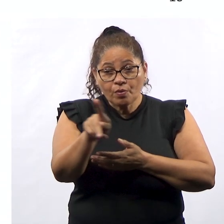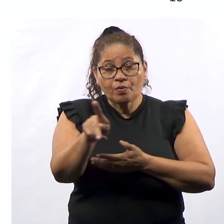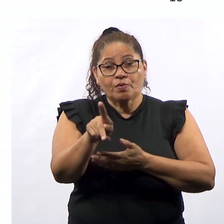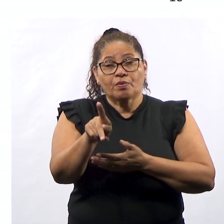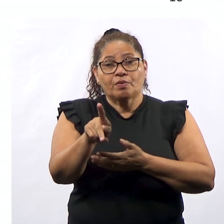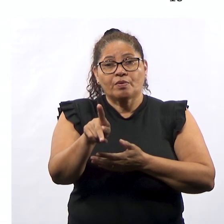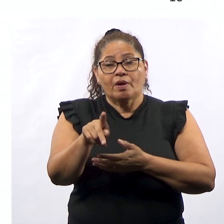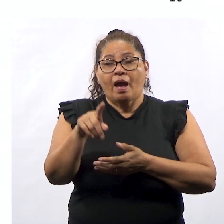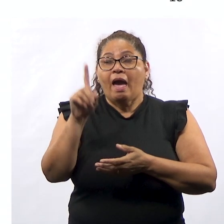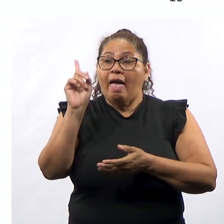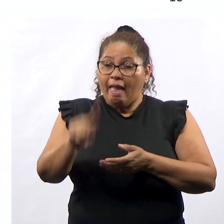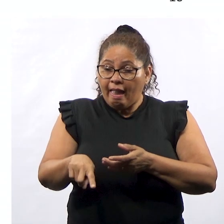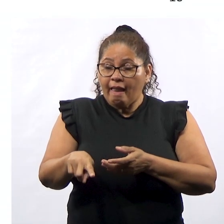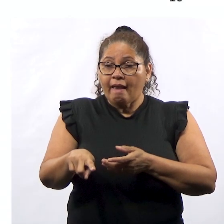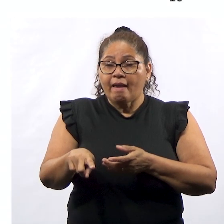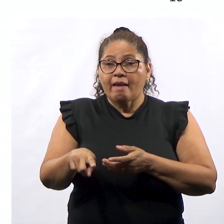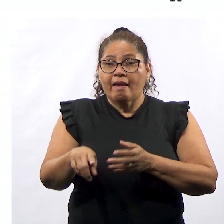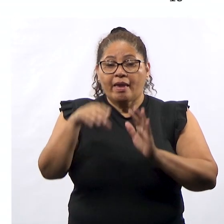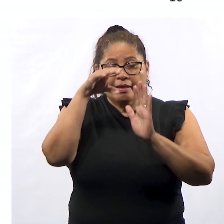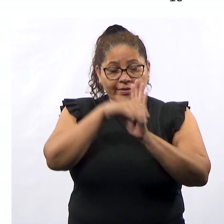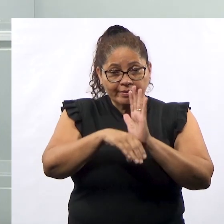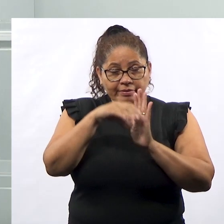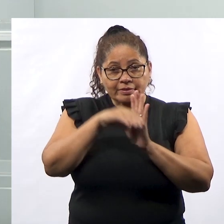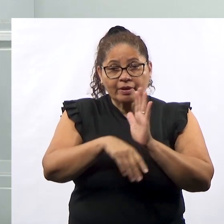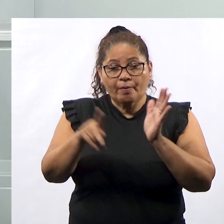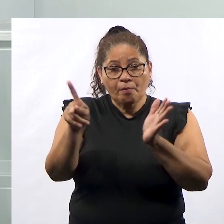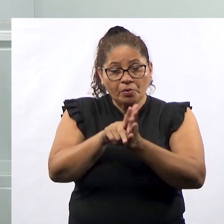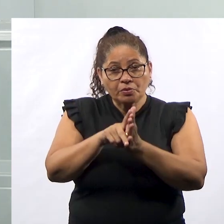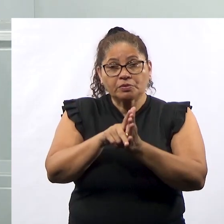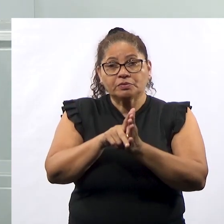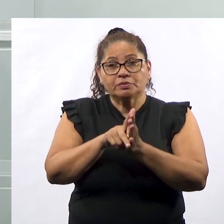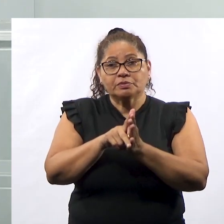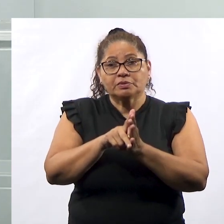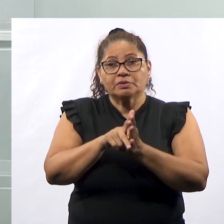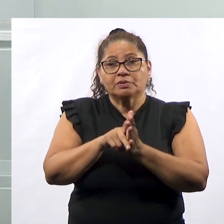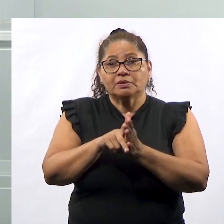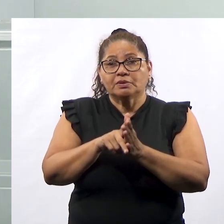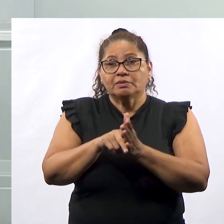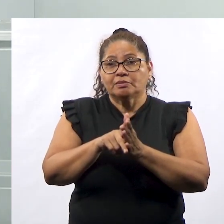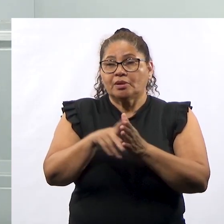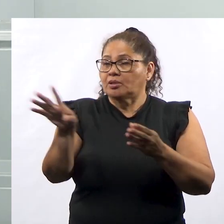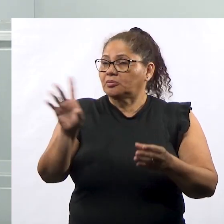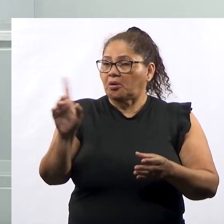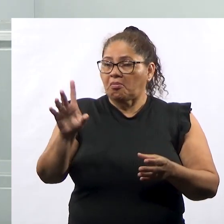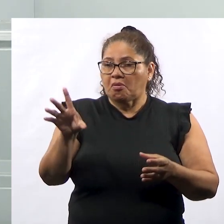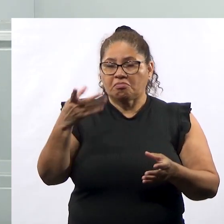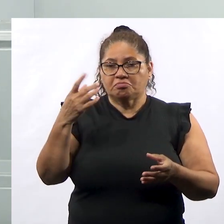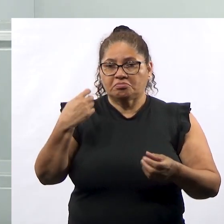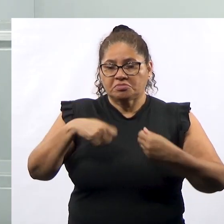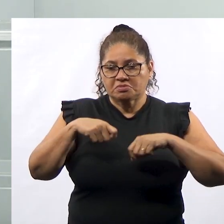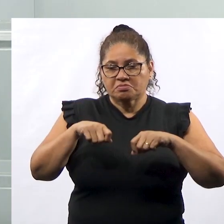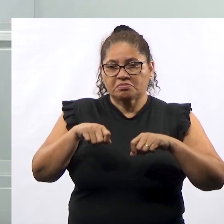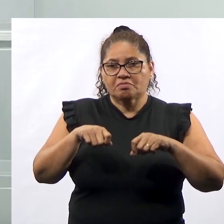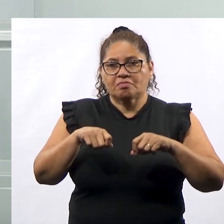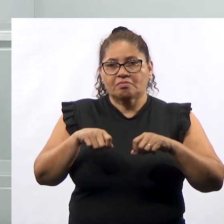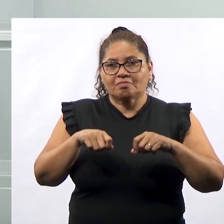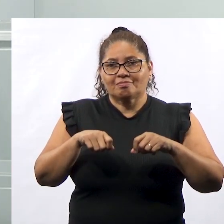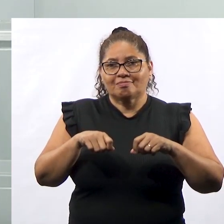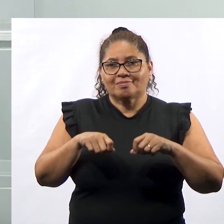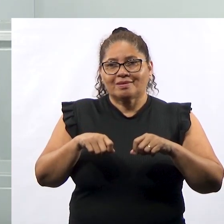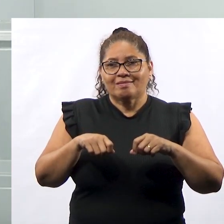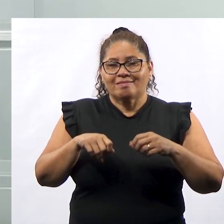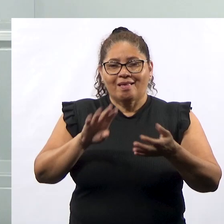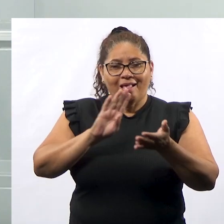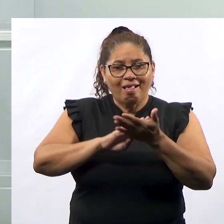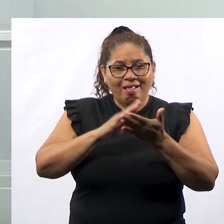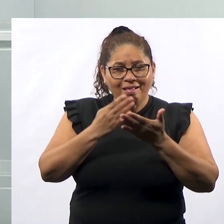professor é o agente do currículo. Ele não tem que ser o implementador de currículo. Ele precisa ser